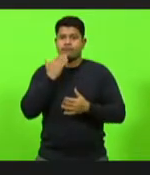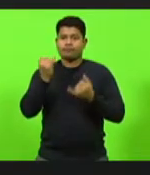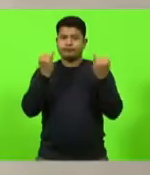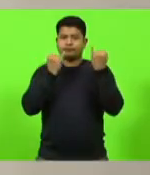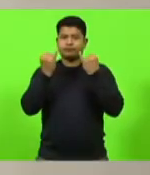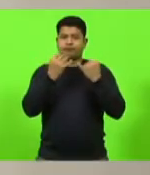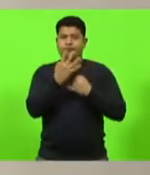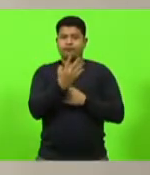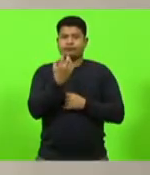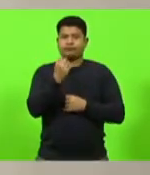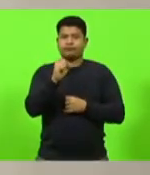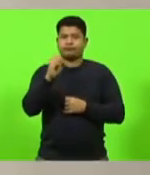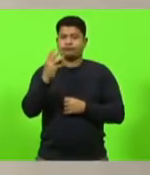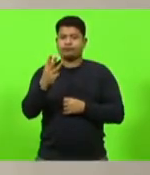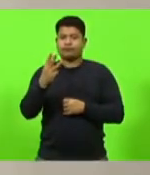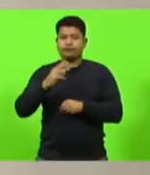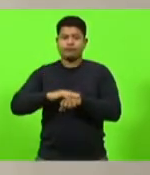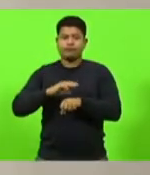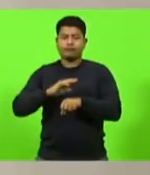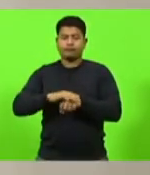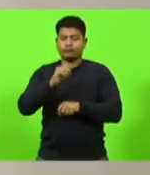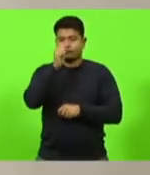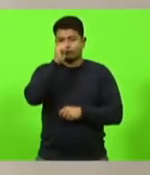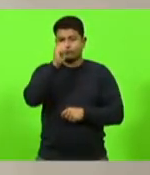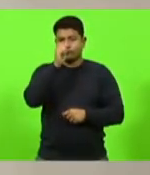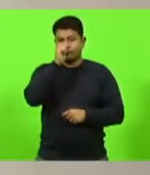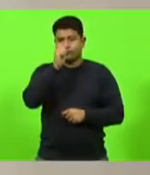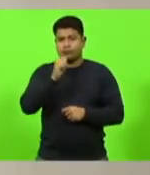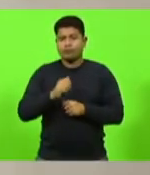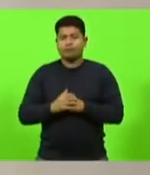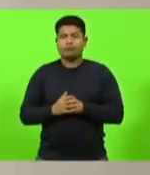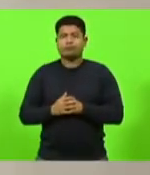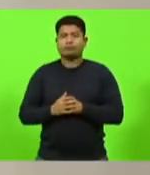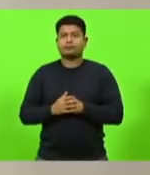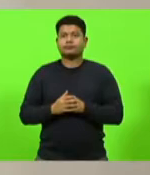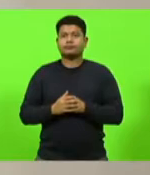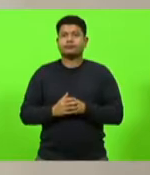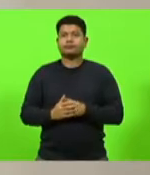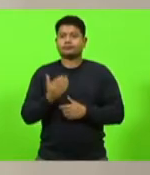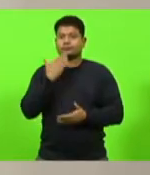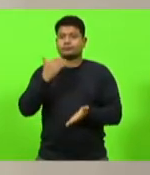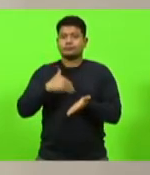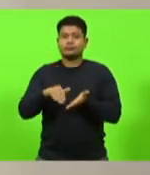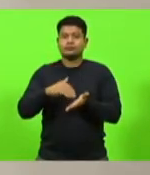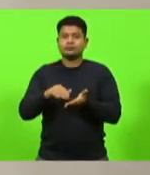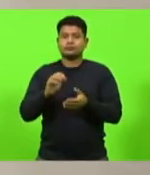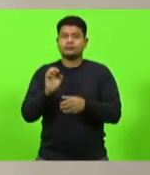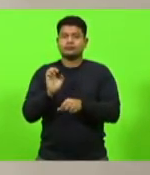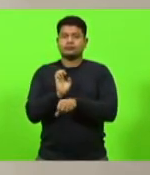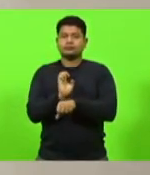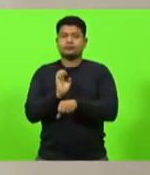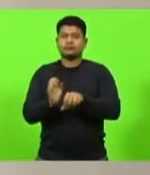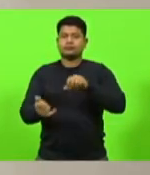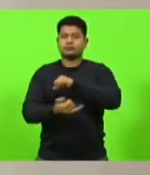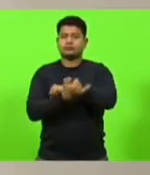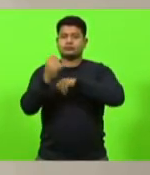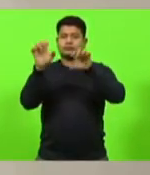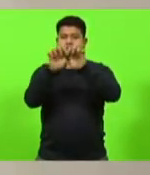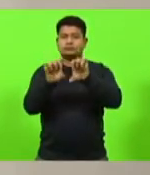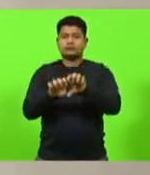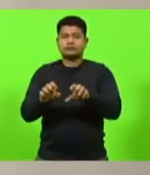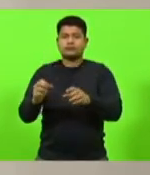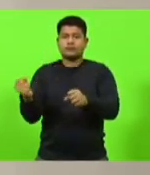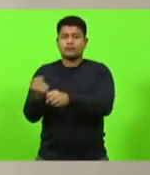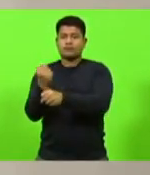informação 483, autor, deputado João Amin, solicitando ao secretário de Estado da Infraestrutura informações acerca da obra que prevê